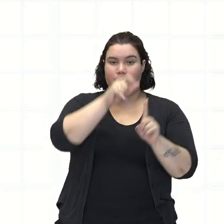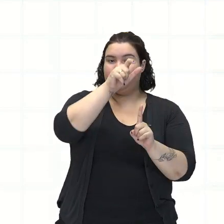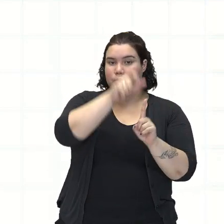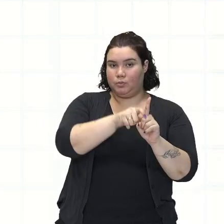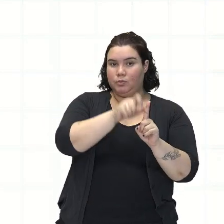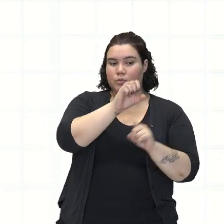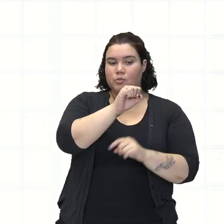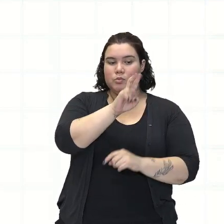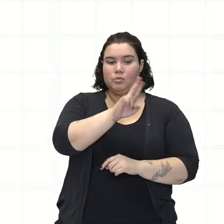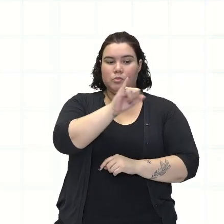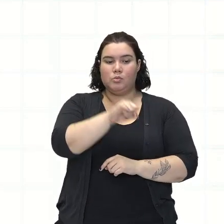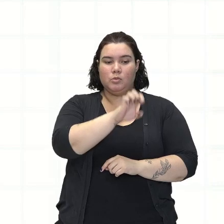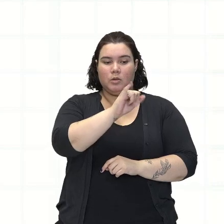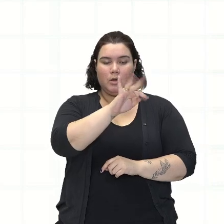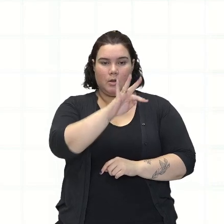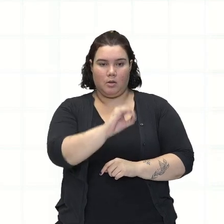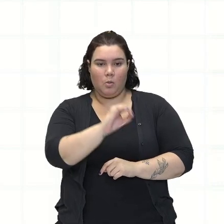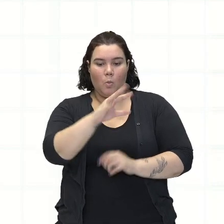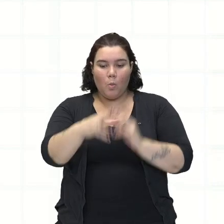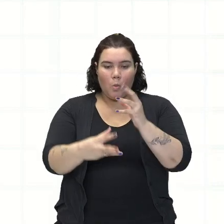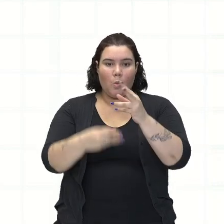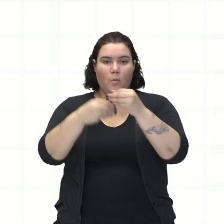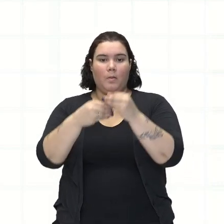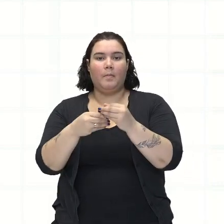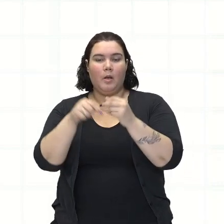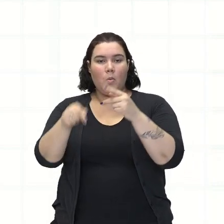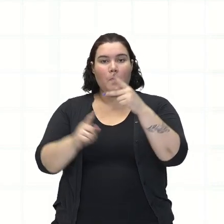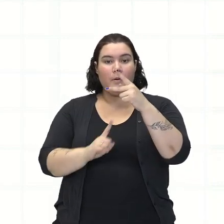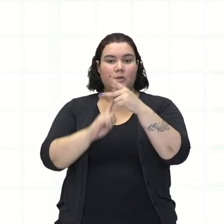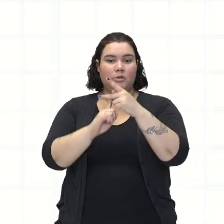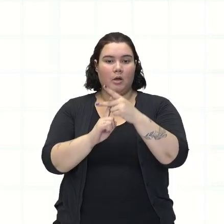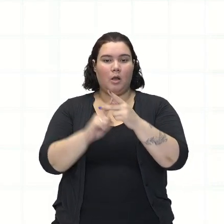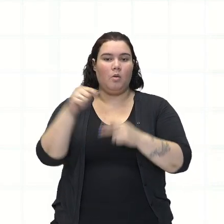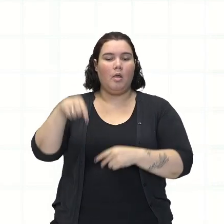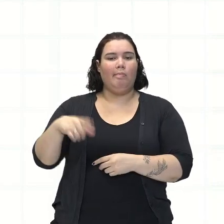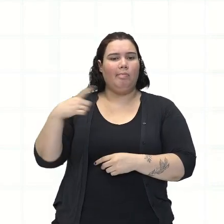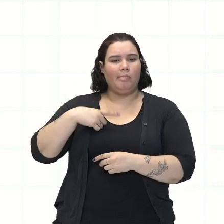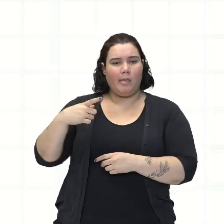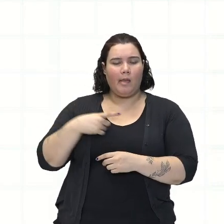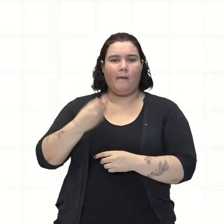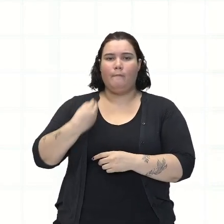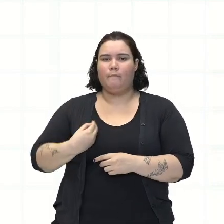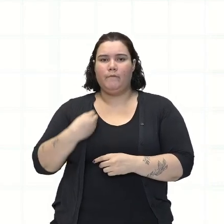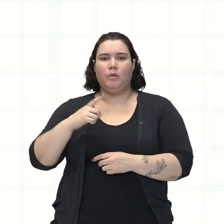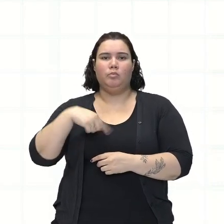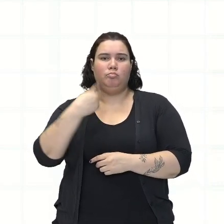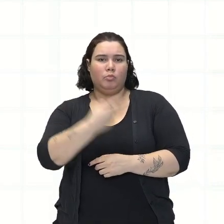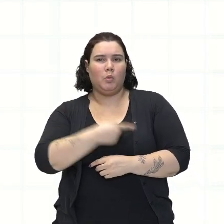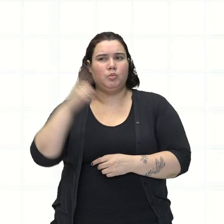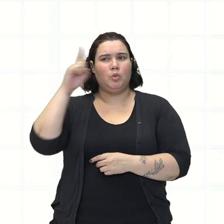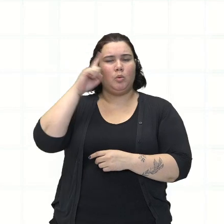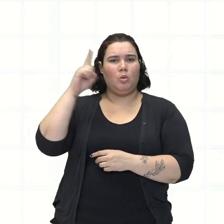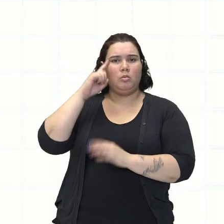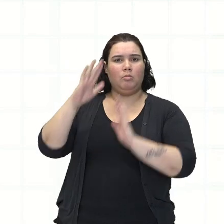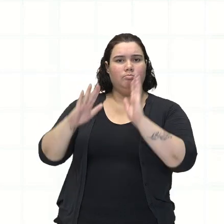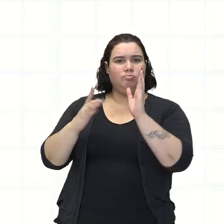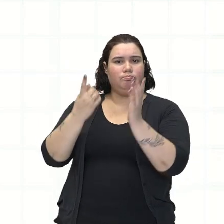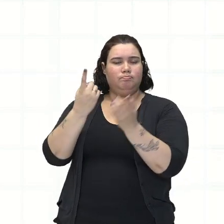cada vez mais presentes em nosso dia a dia. É algo que se diz sobre o sujeito, as